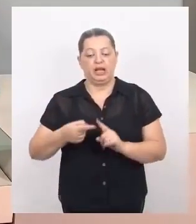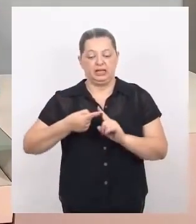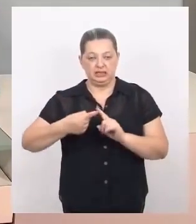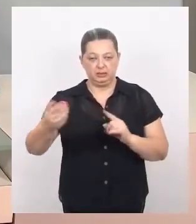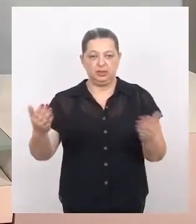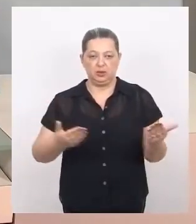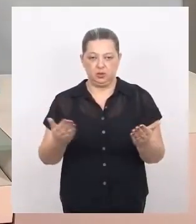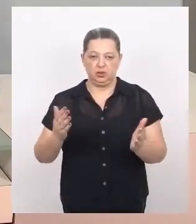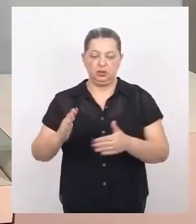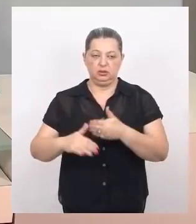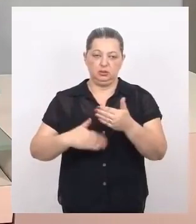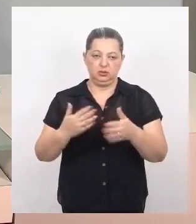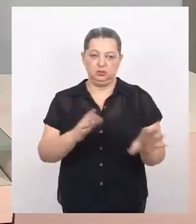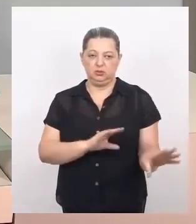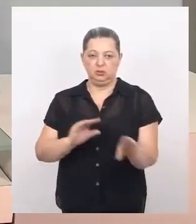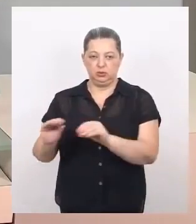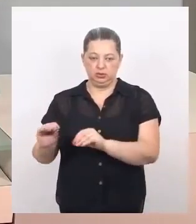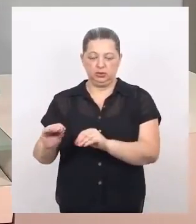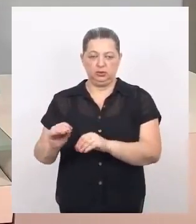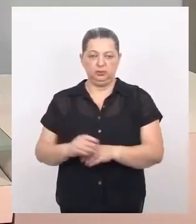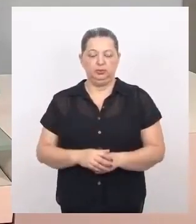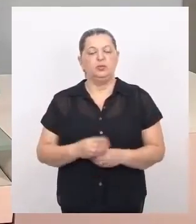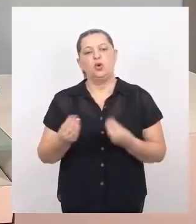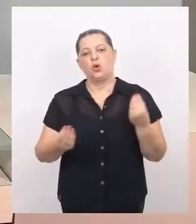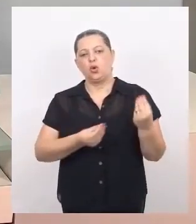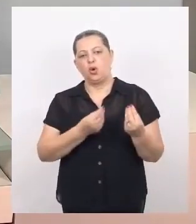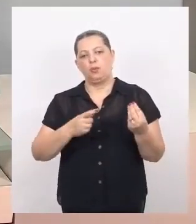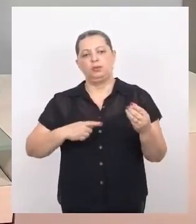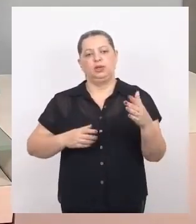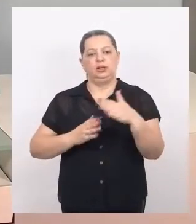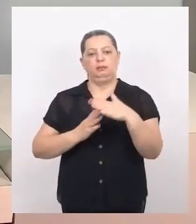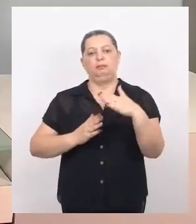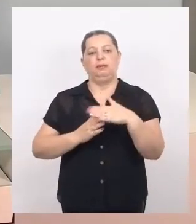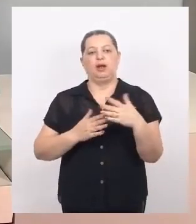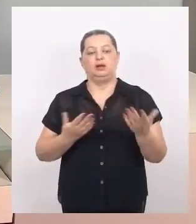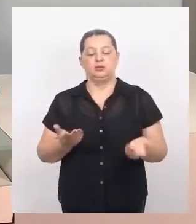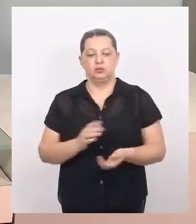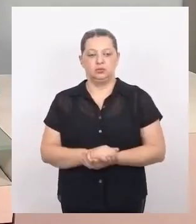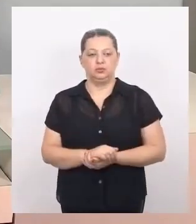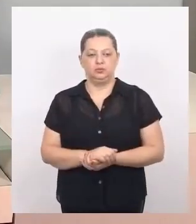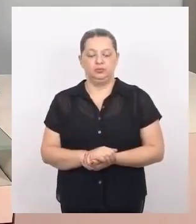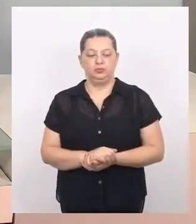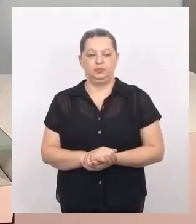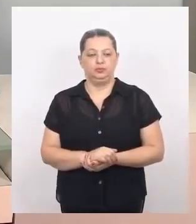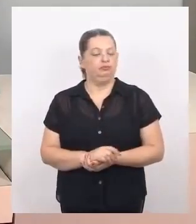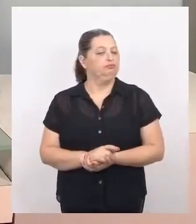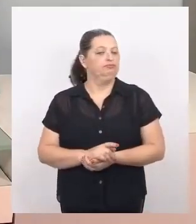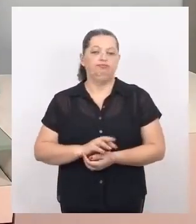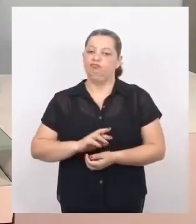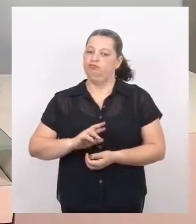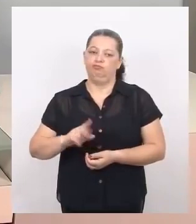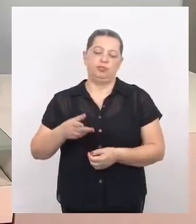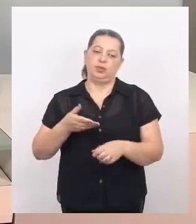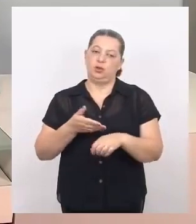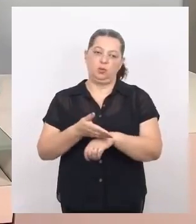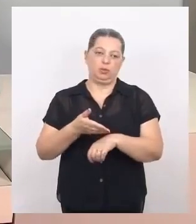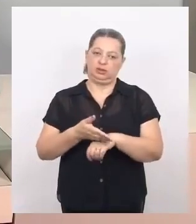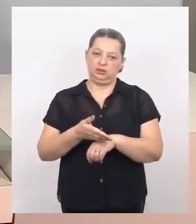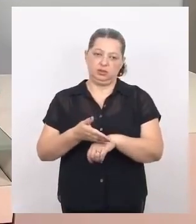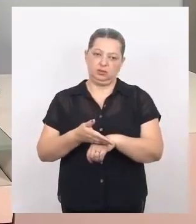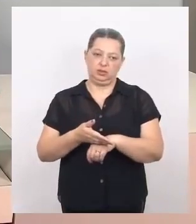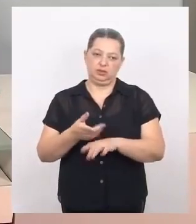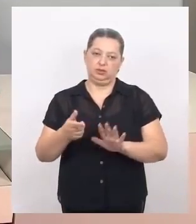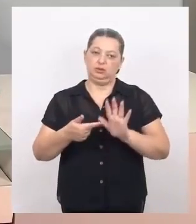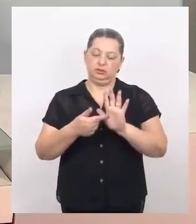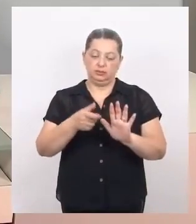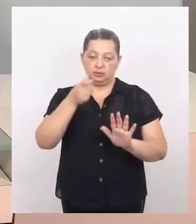no processo de alocação do PEI, como fica o caso deles? Boa pergunta, professor. Ele não participa do processo de